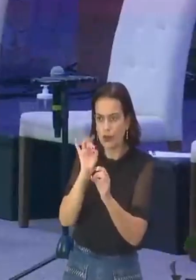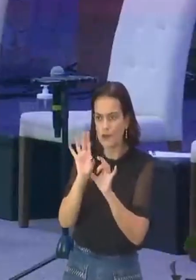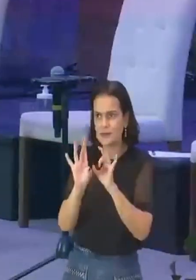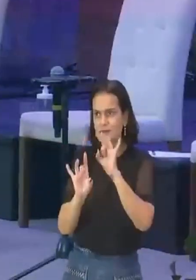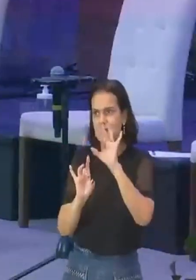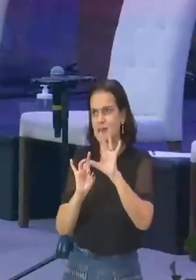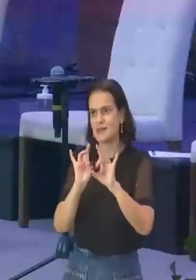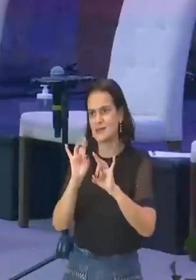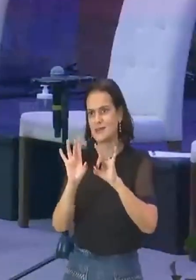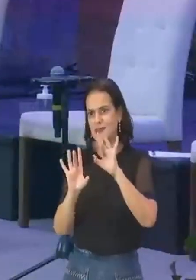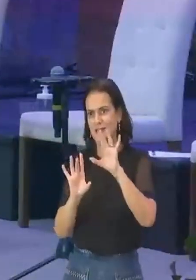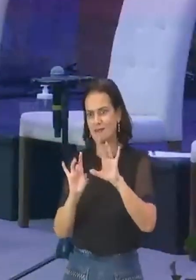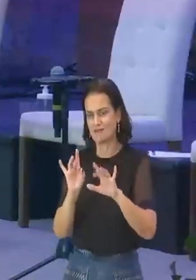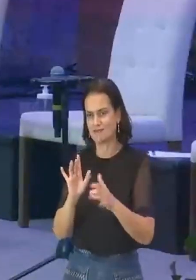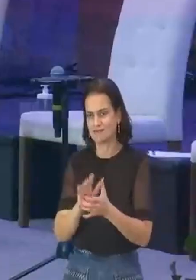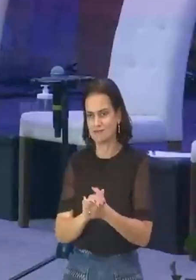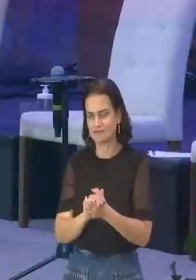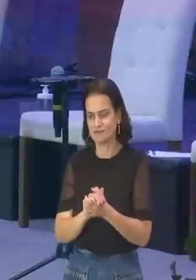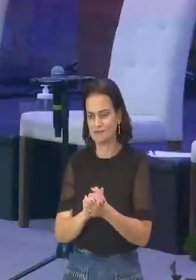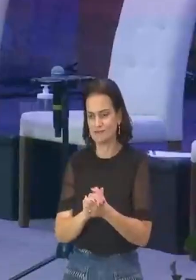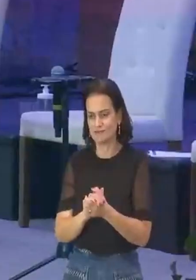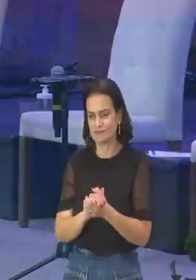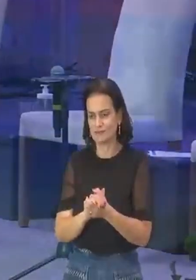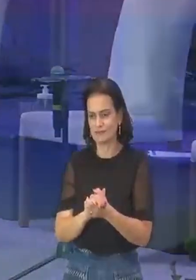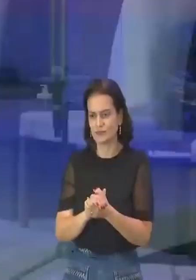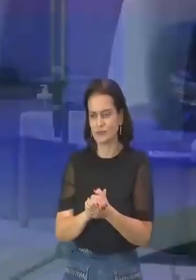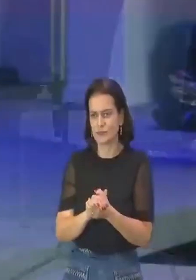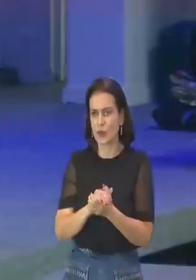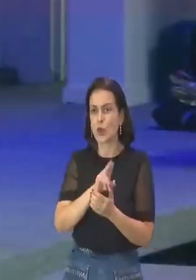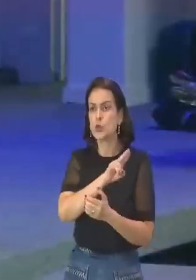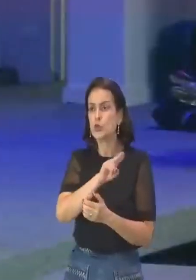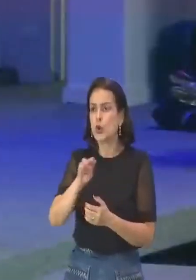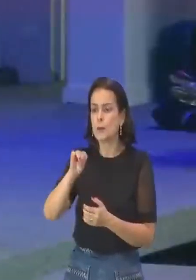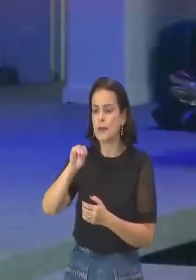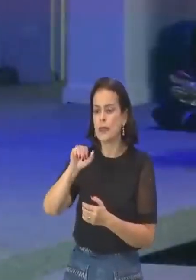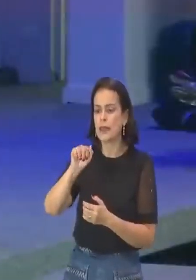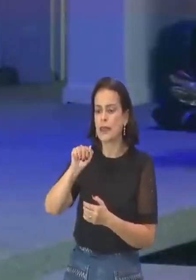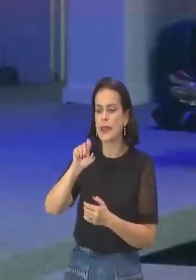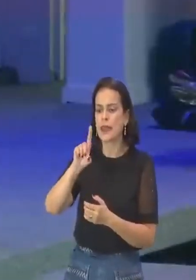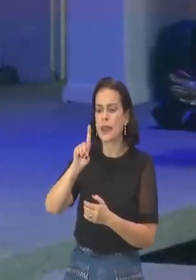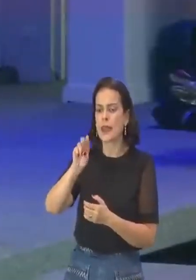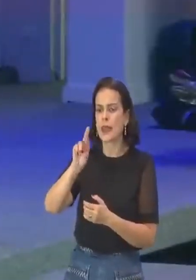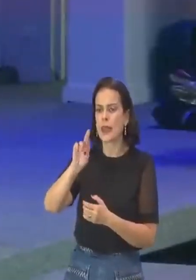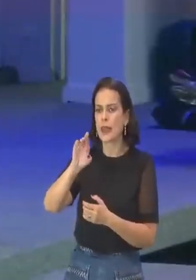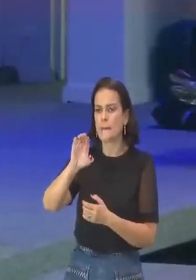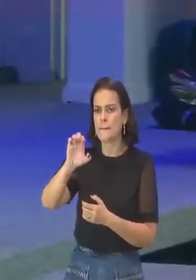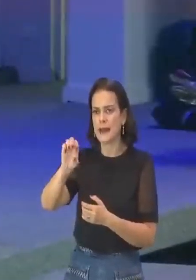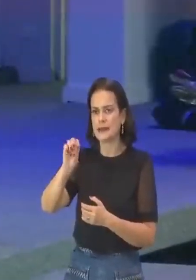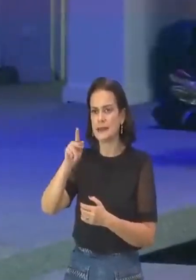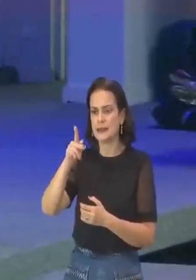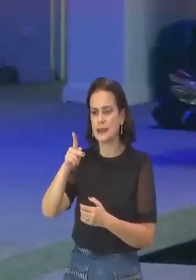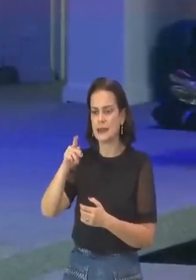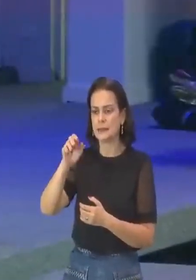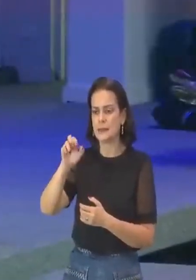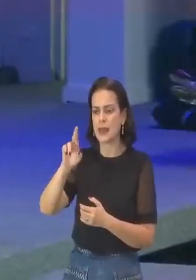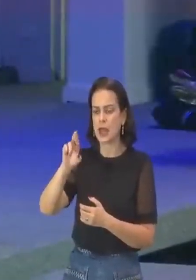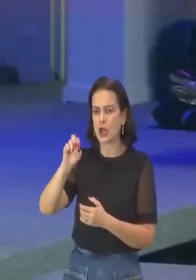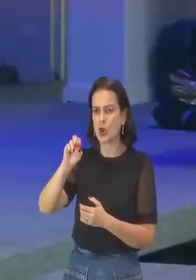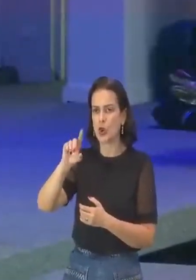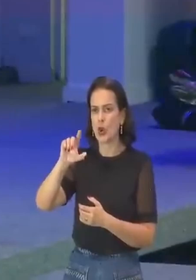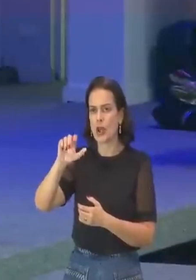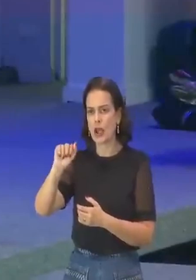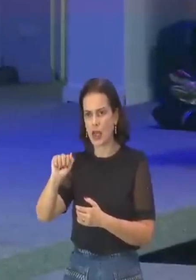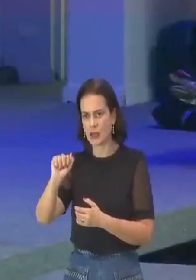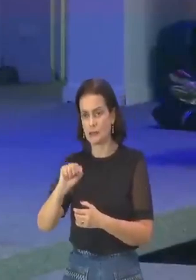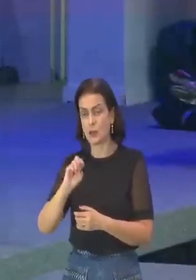especial. Esse elemento chamado de madrepérola, ou nácar, me perdoe os